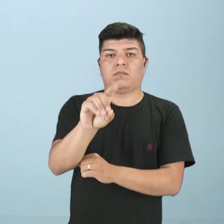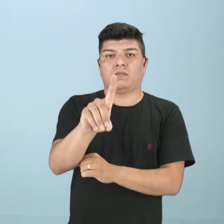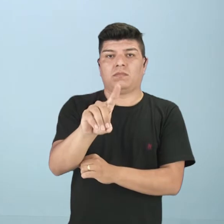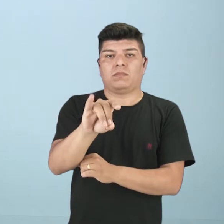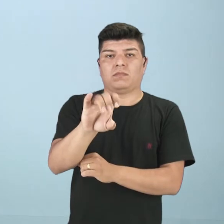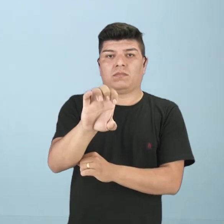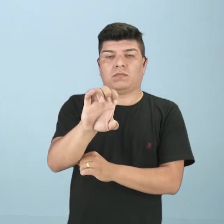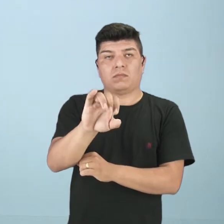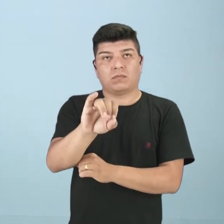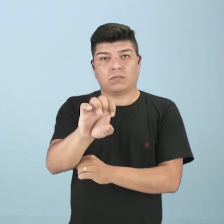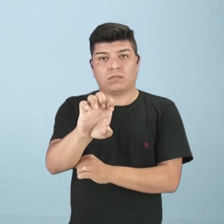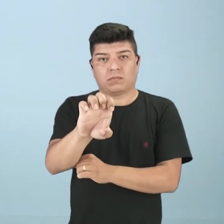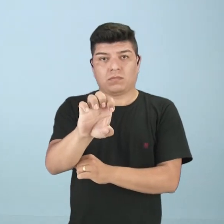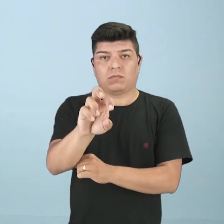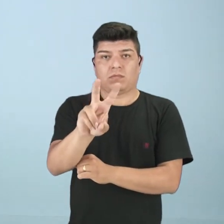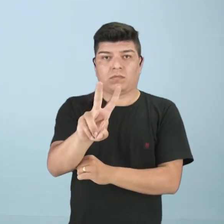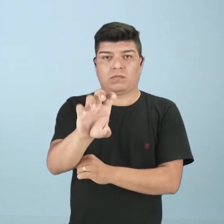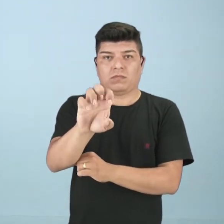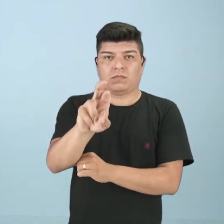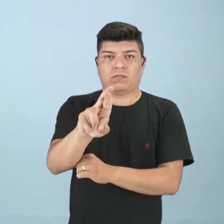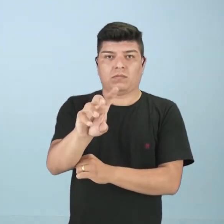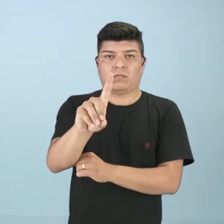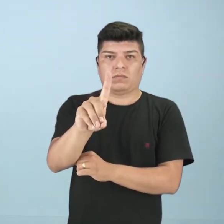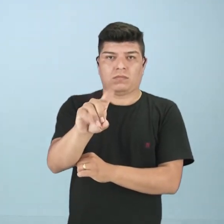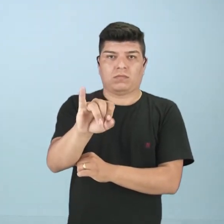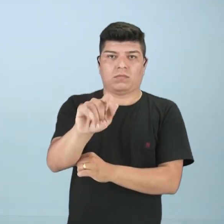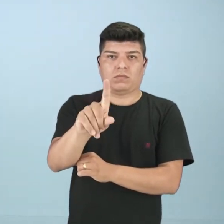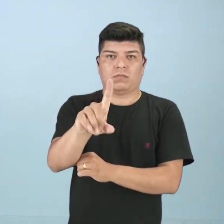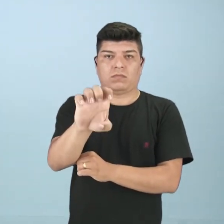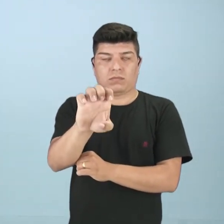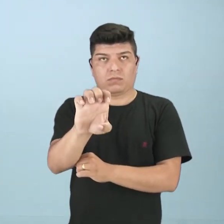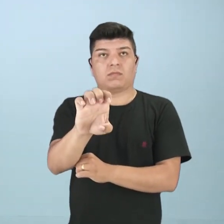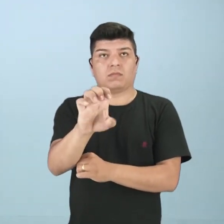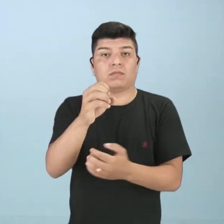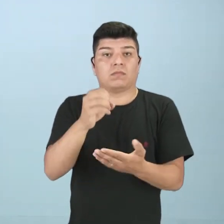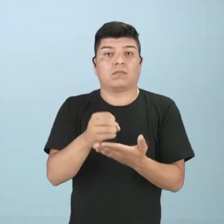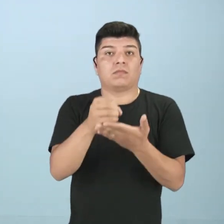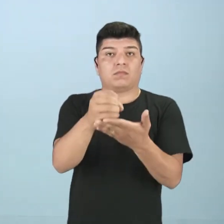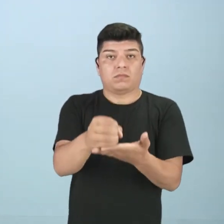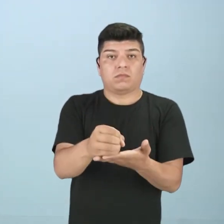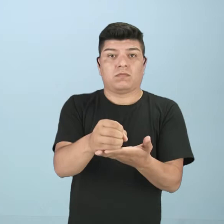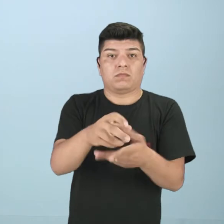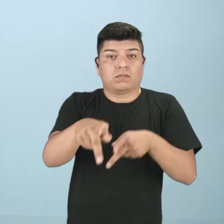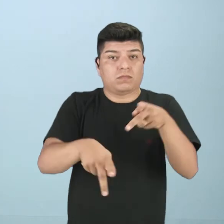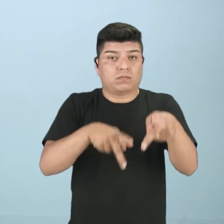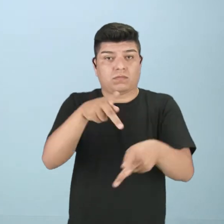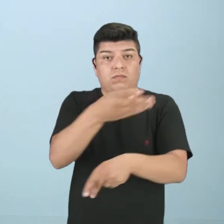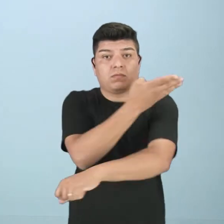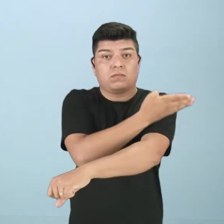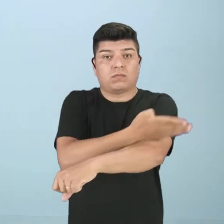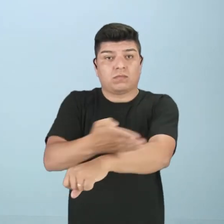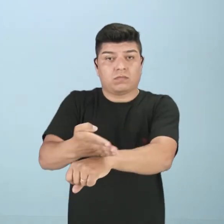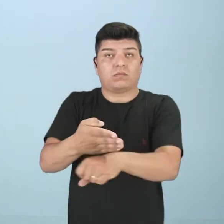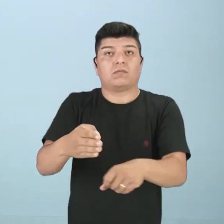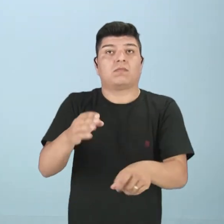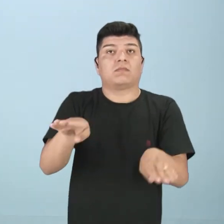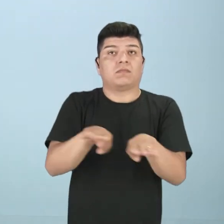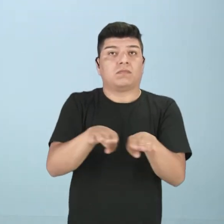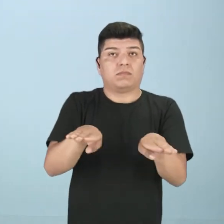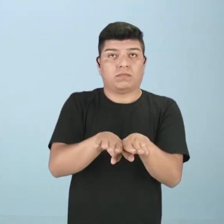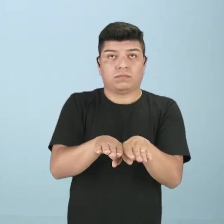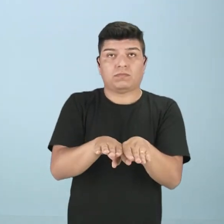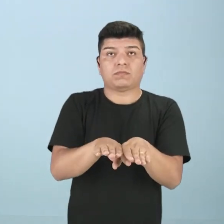da sustentabilidade, ok? Porque isso vai favorecer tanto as populações, né, tradicionais, né,